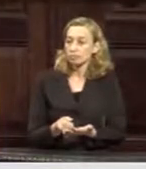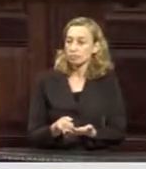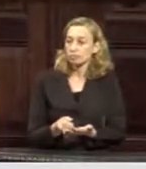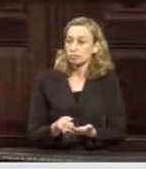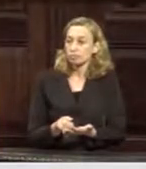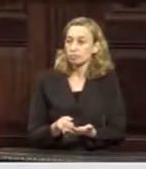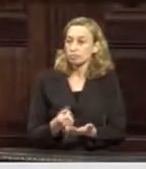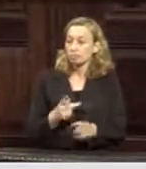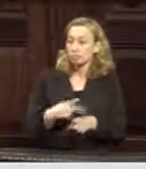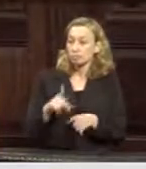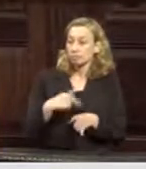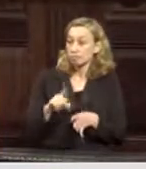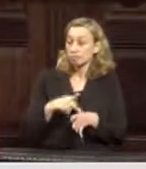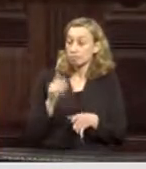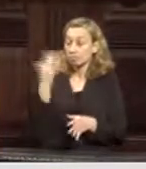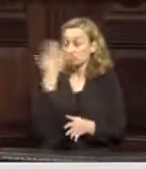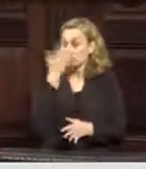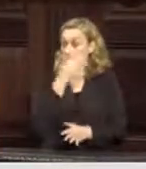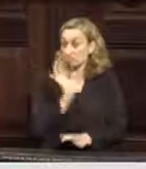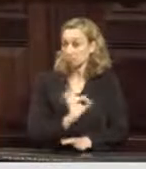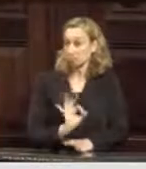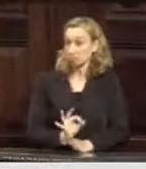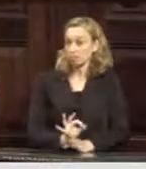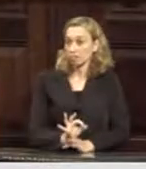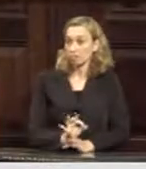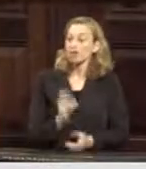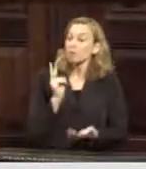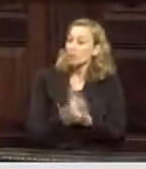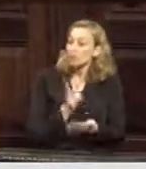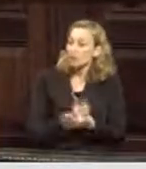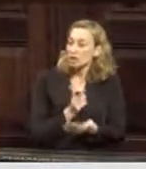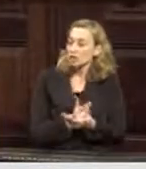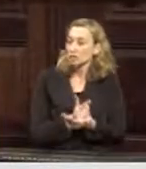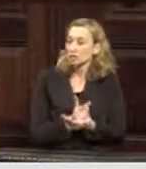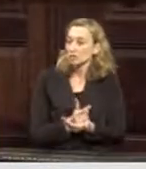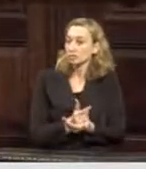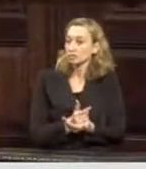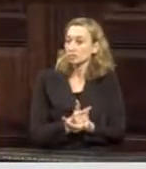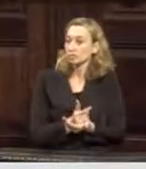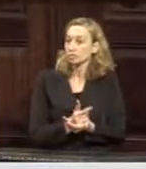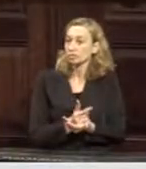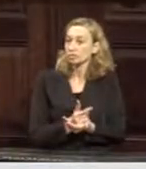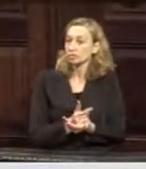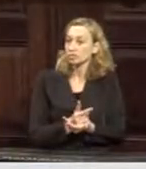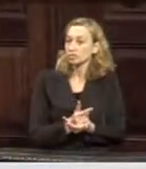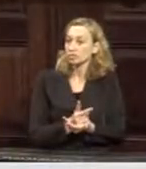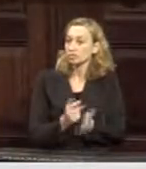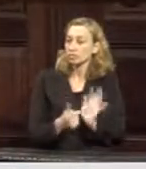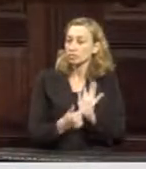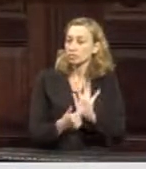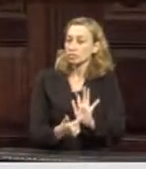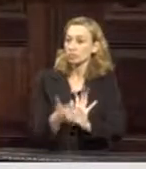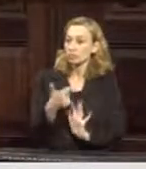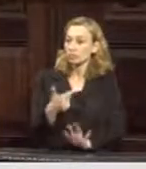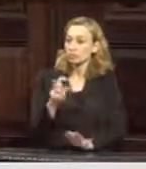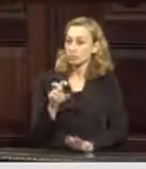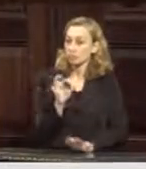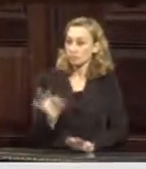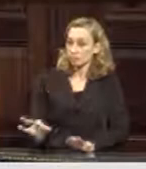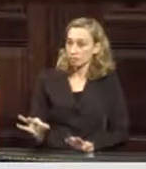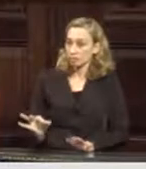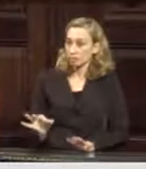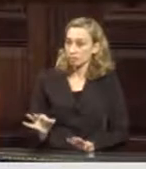não acontece. E é o que explica, mesmo o Estado gastando os 25%, empregando os 25% mínimos, que é